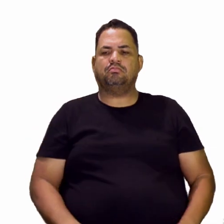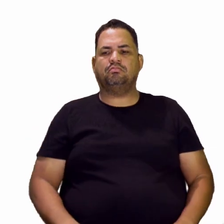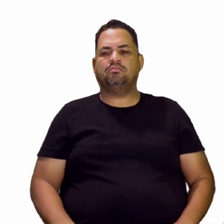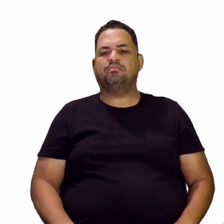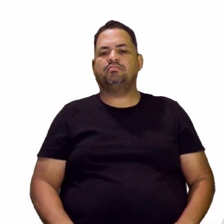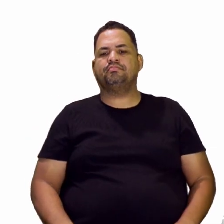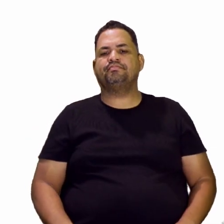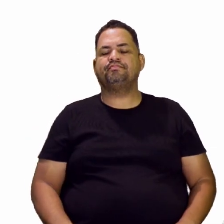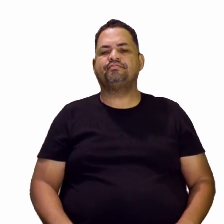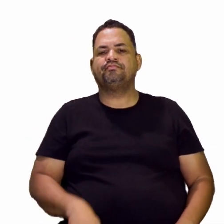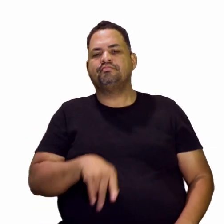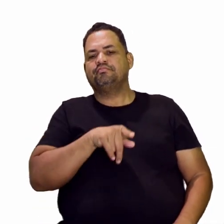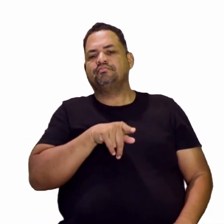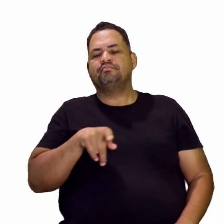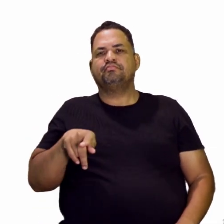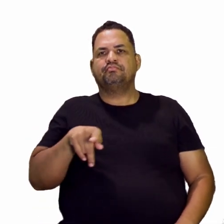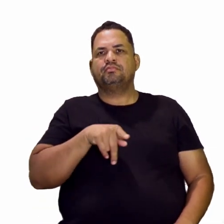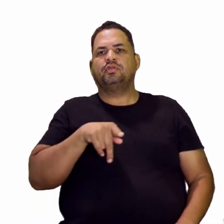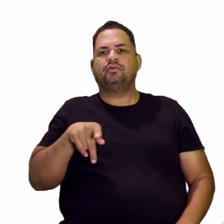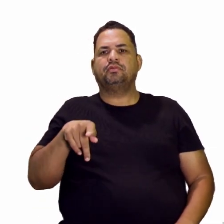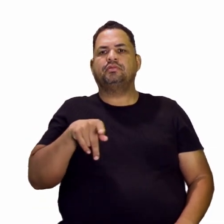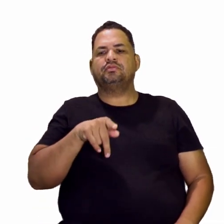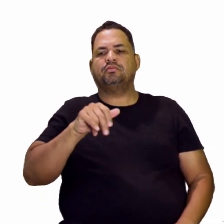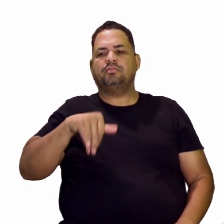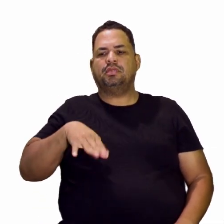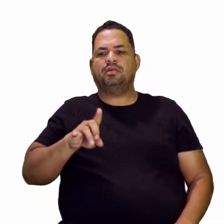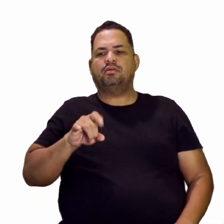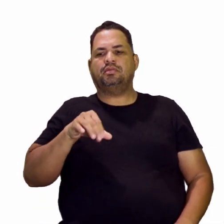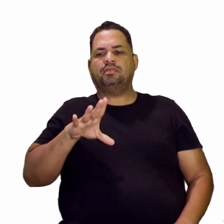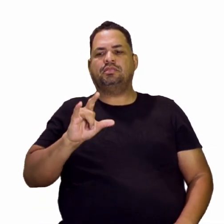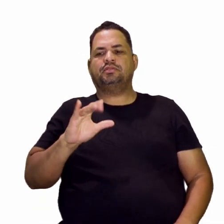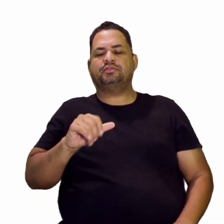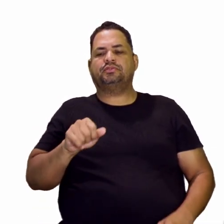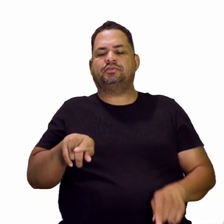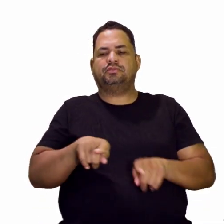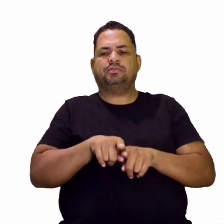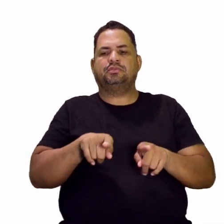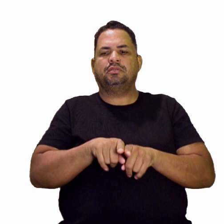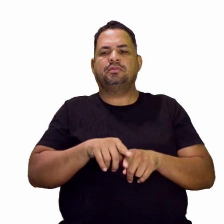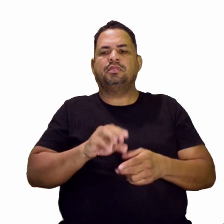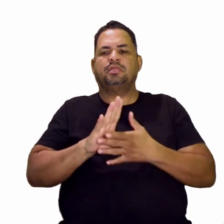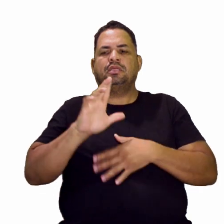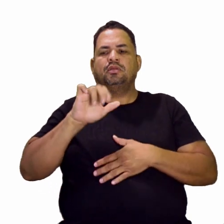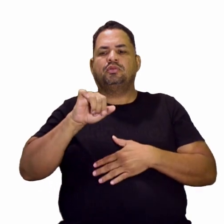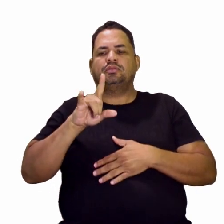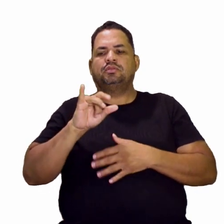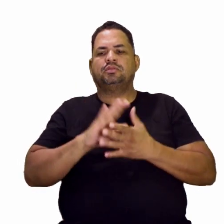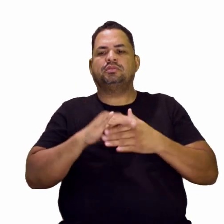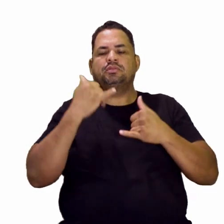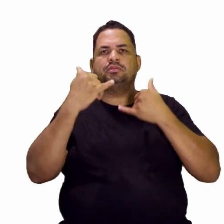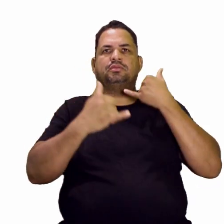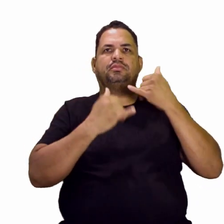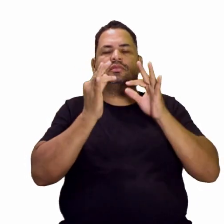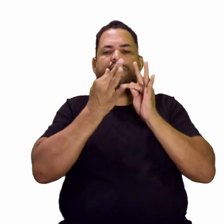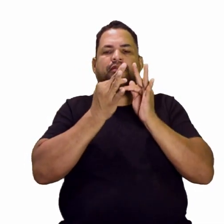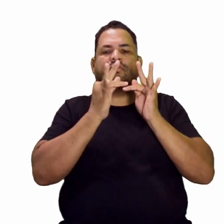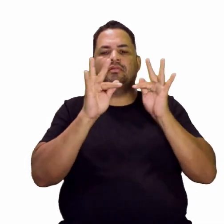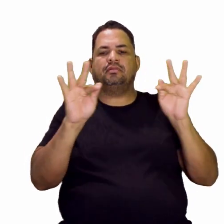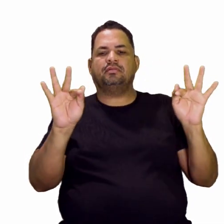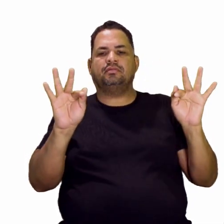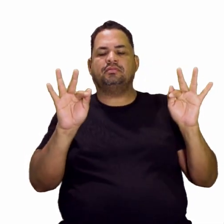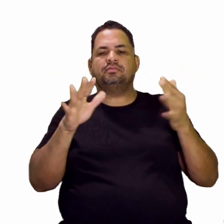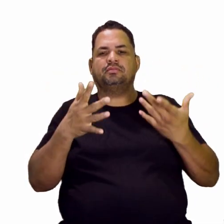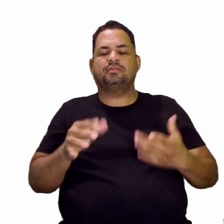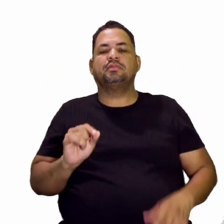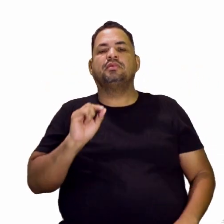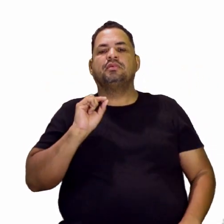né? O professor Maurício e a professora Lucy, eles brincam, né, com uma frase que uma vez eu falei, né, que o que